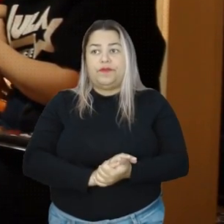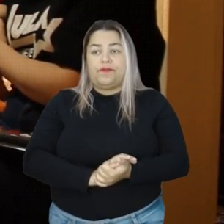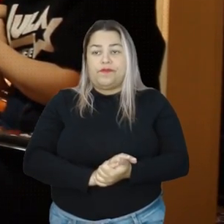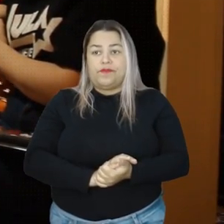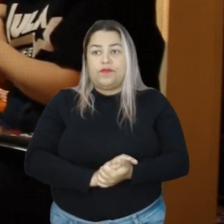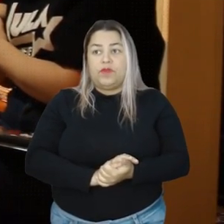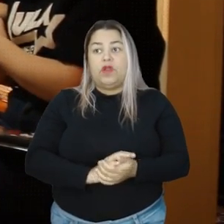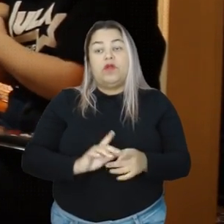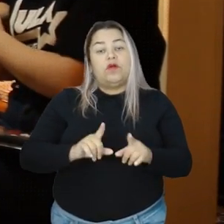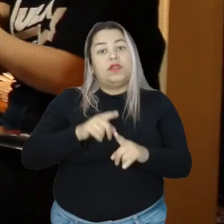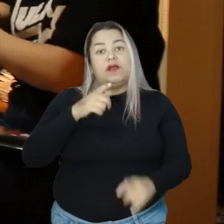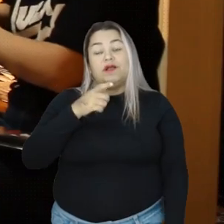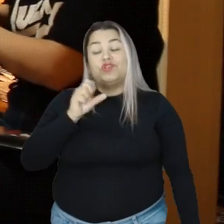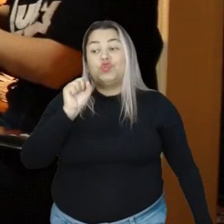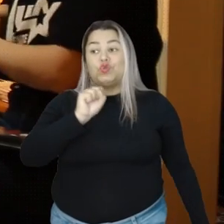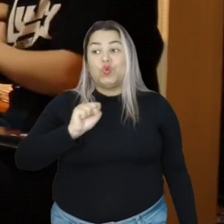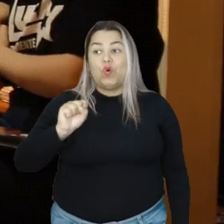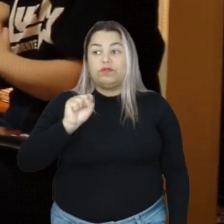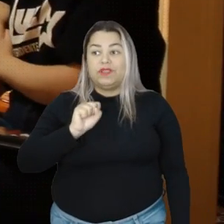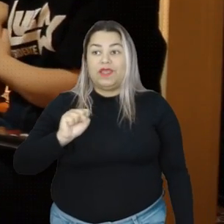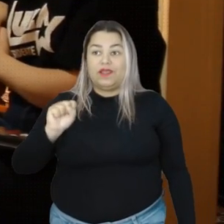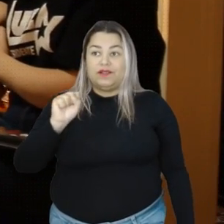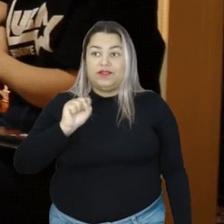era solteiro. Né?